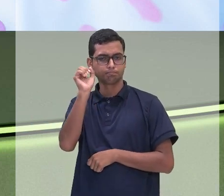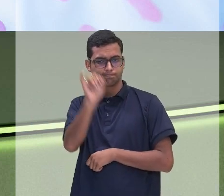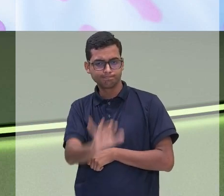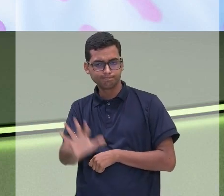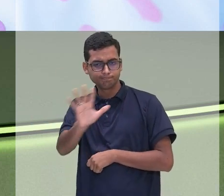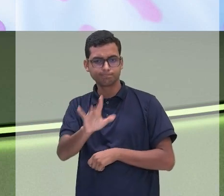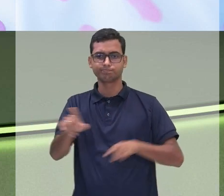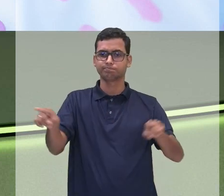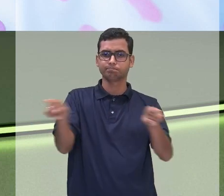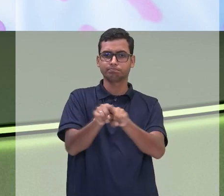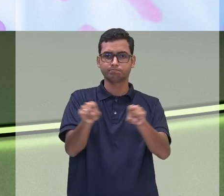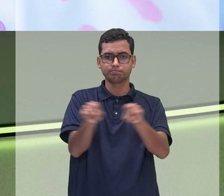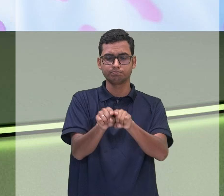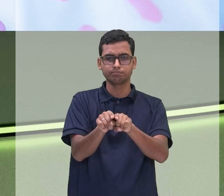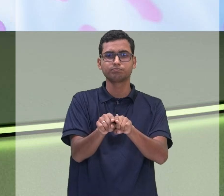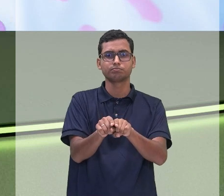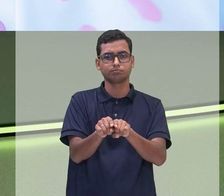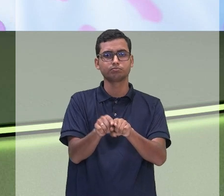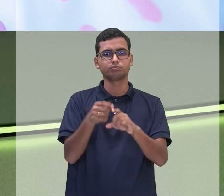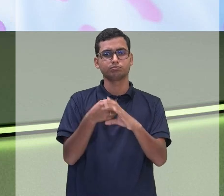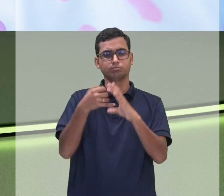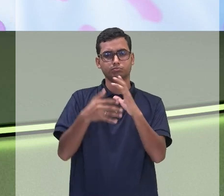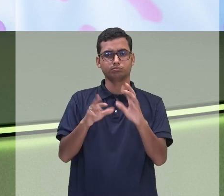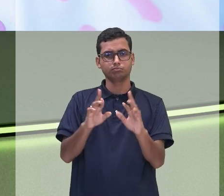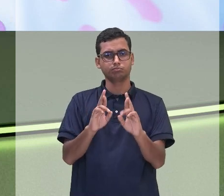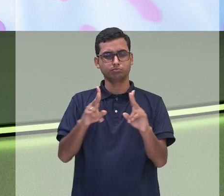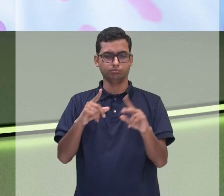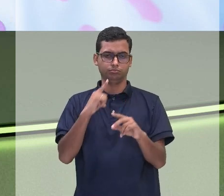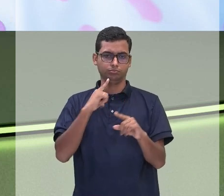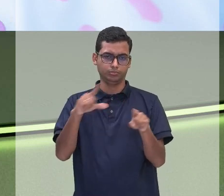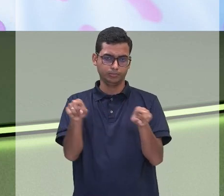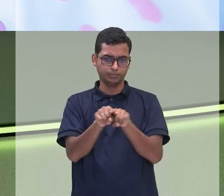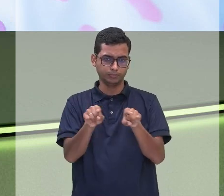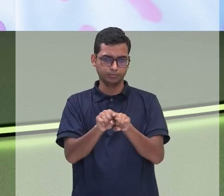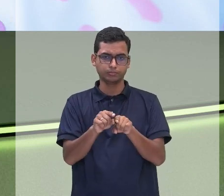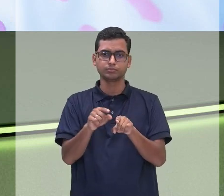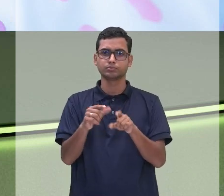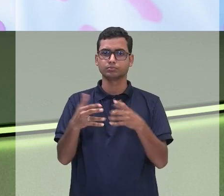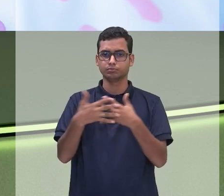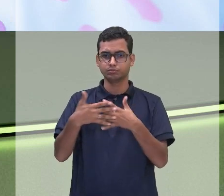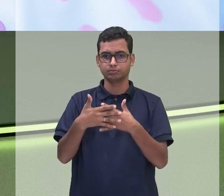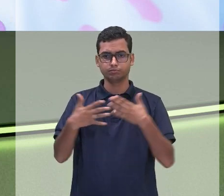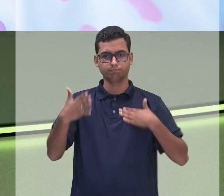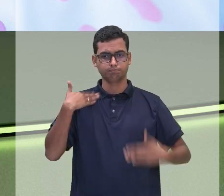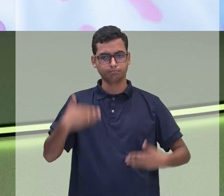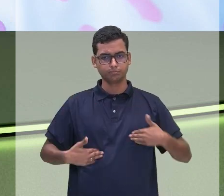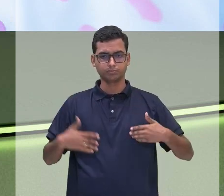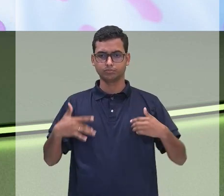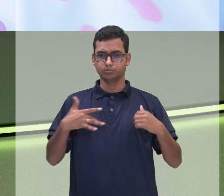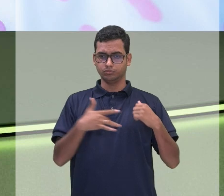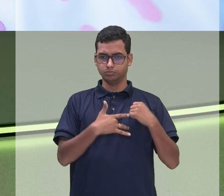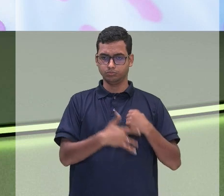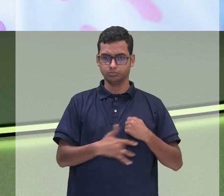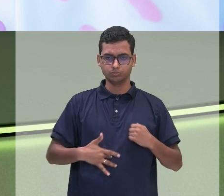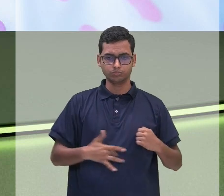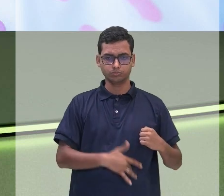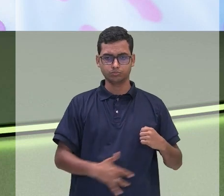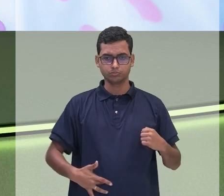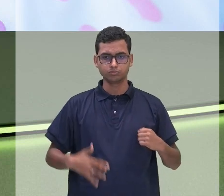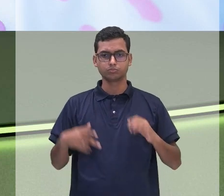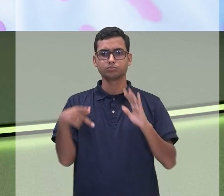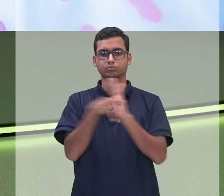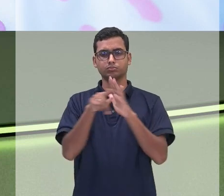a diferença que tem, os diferentes tecidos que compõem o nosso corpo, os órgãos, sistemas, e